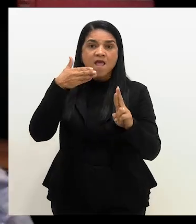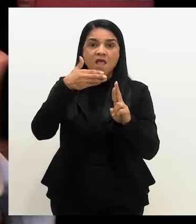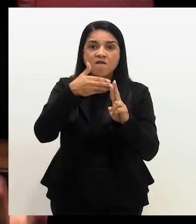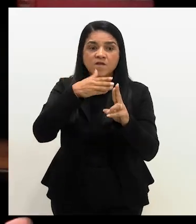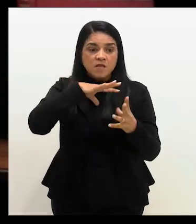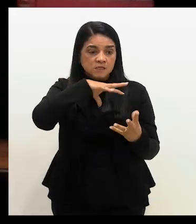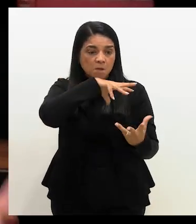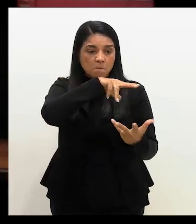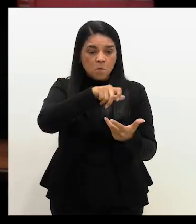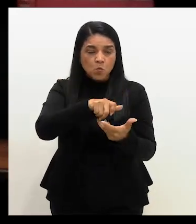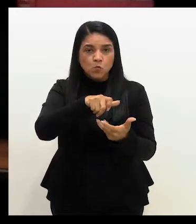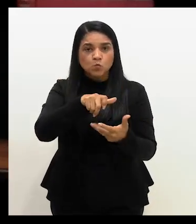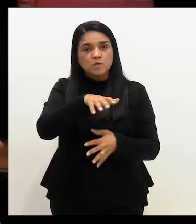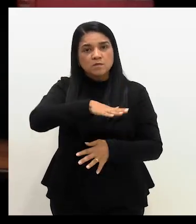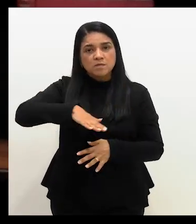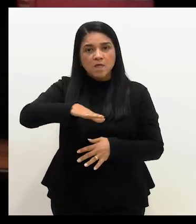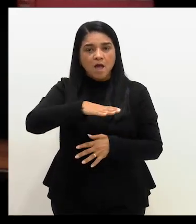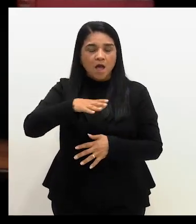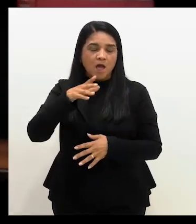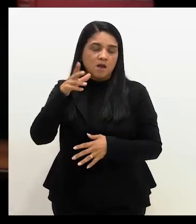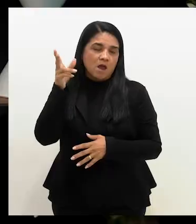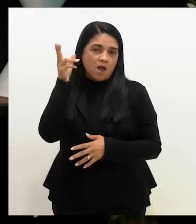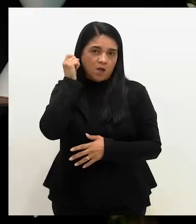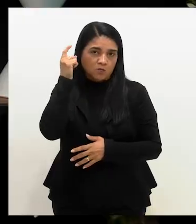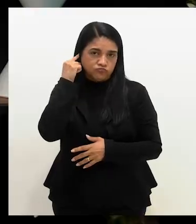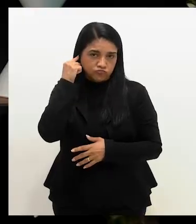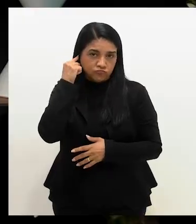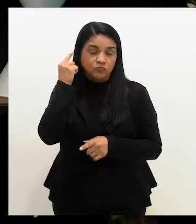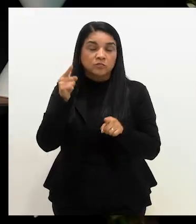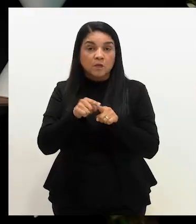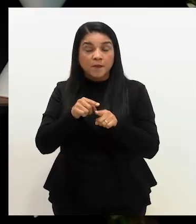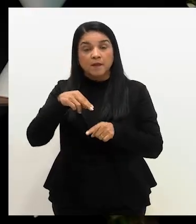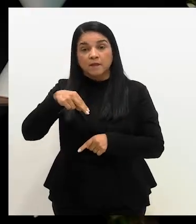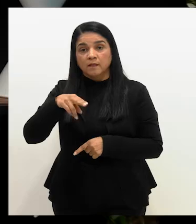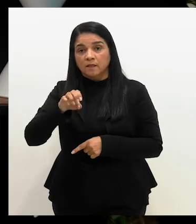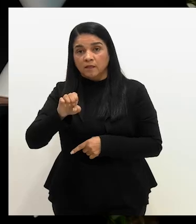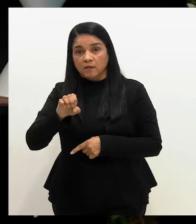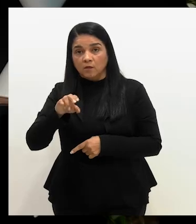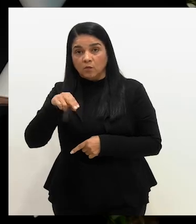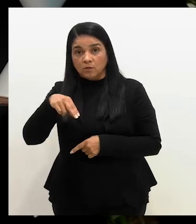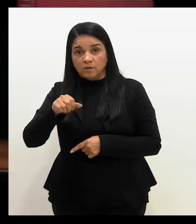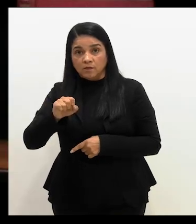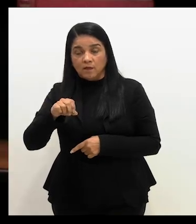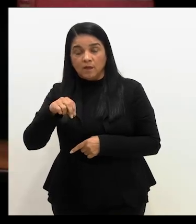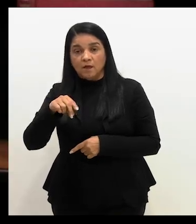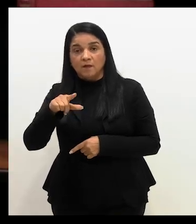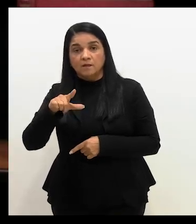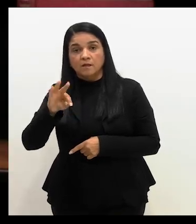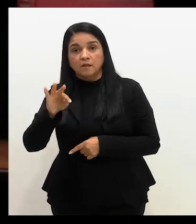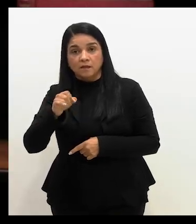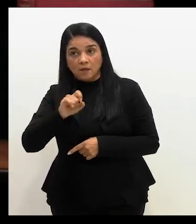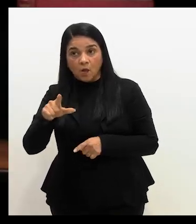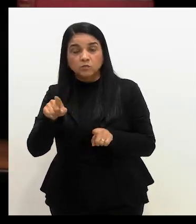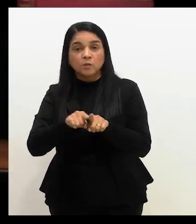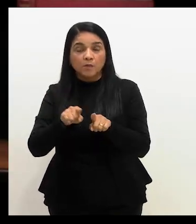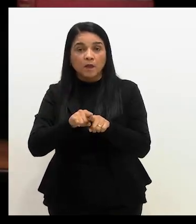somos referência mundial nessa parte auditiva, de triagem auditiva neonatal também. É um dos grandes no SUS que está disponível,